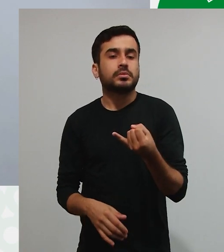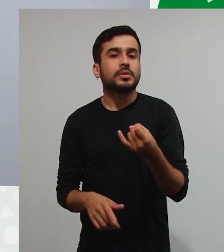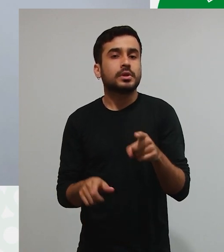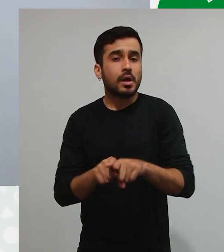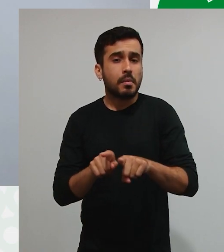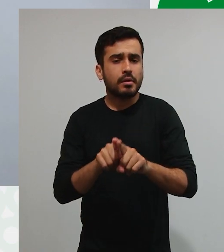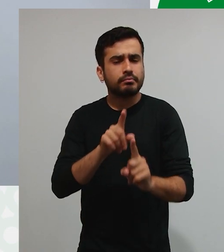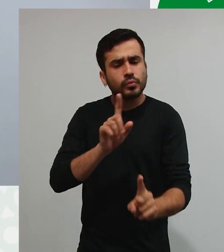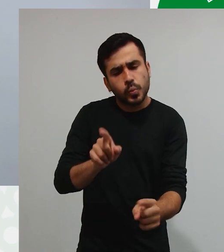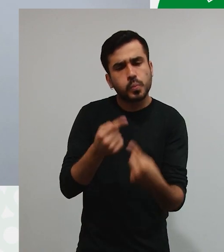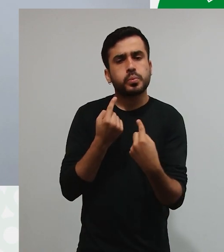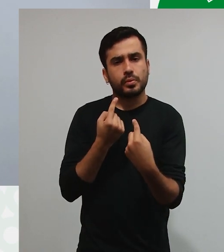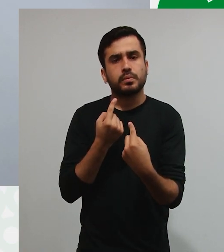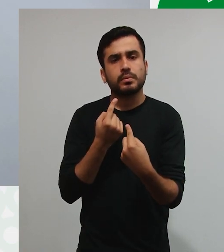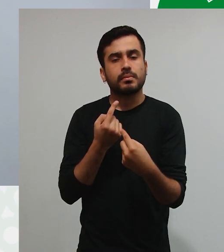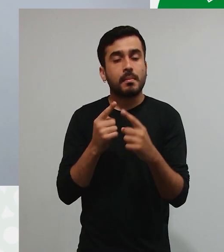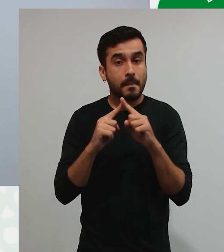tia,